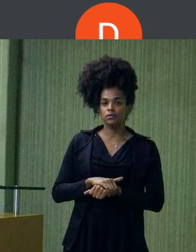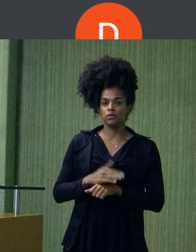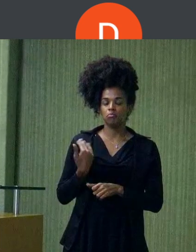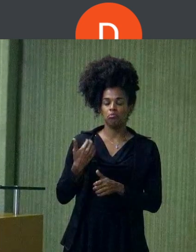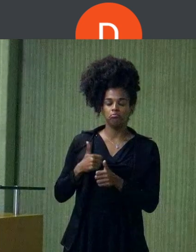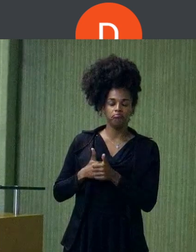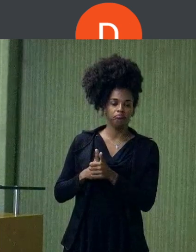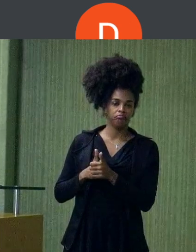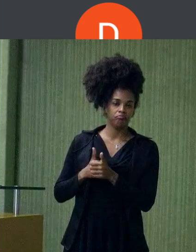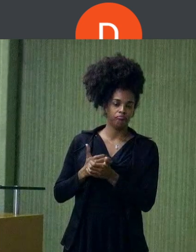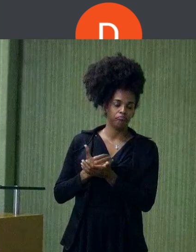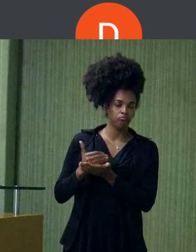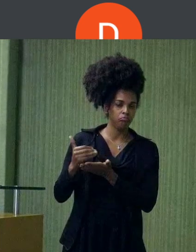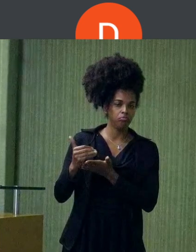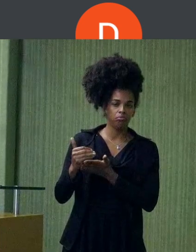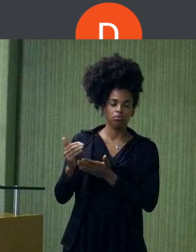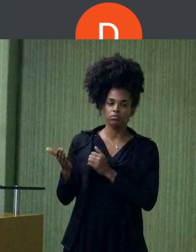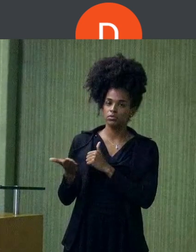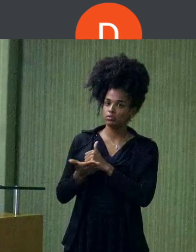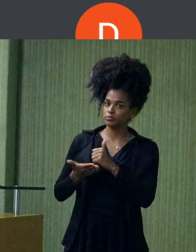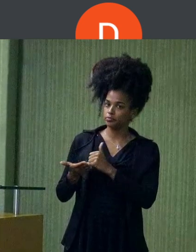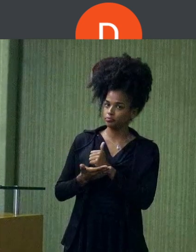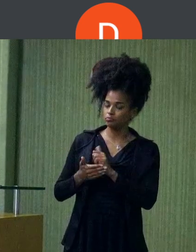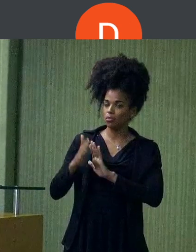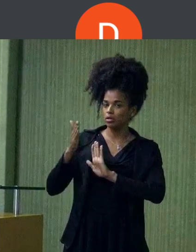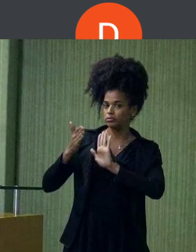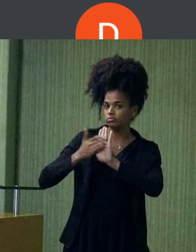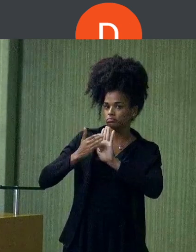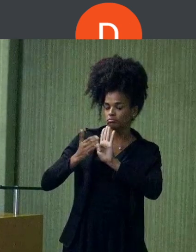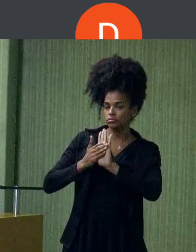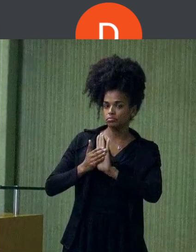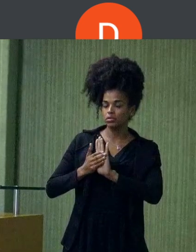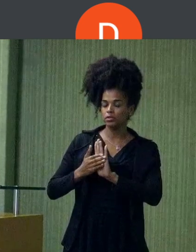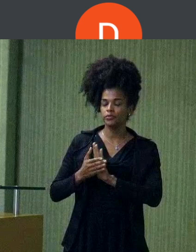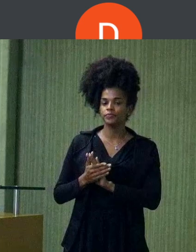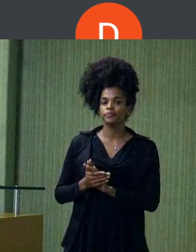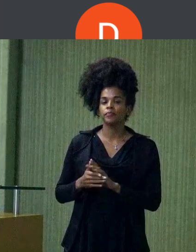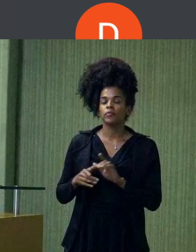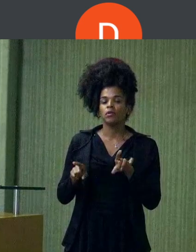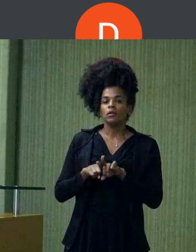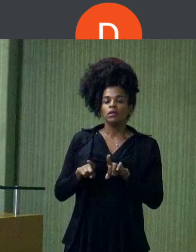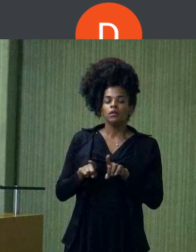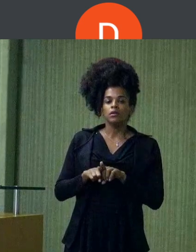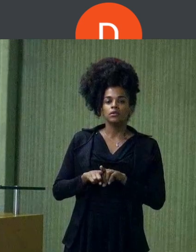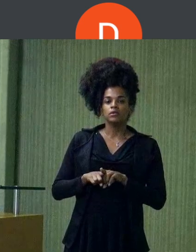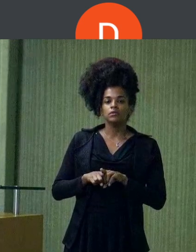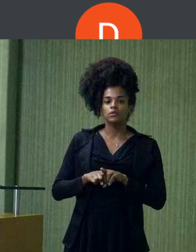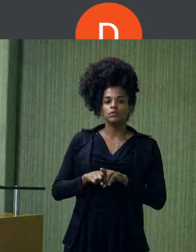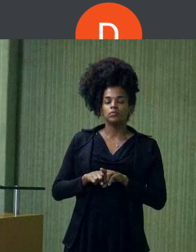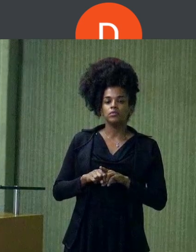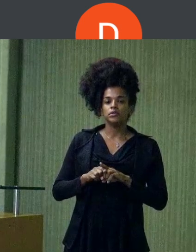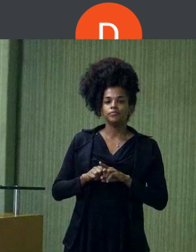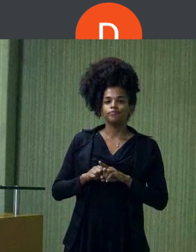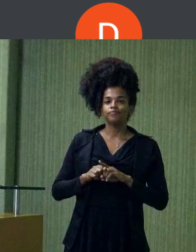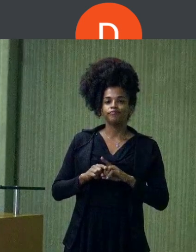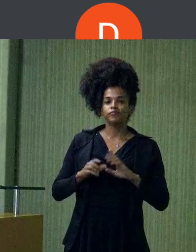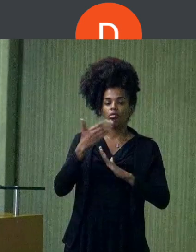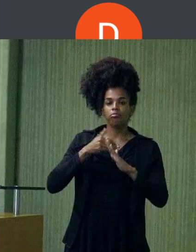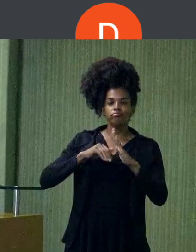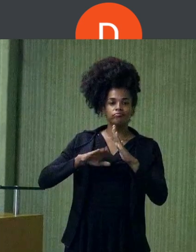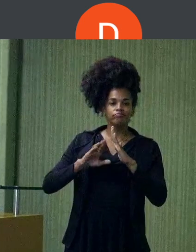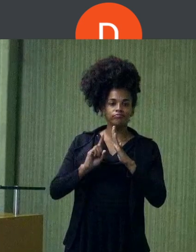se tiver na ocasião da aprovação do plano para as crianças 0 A3 e nas comunidades e territórios clom bolas ampliar em